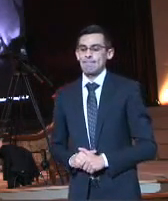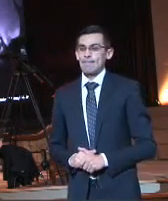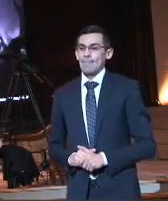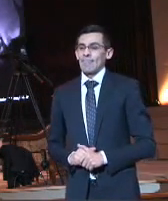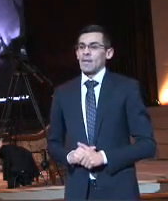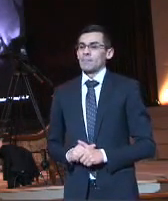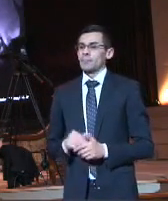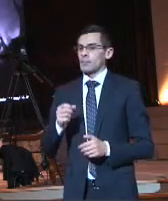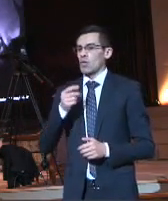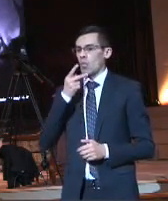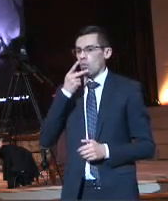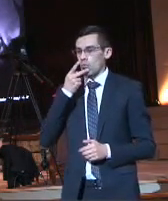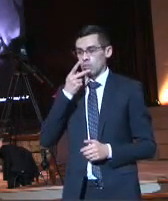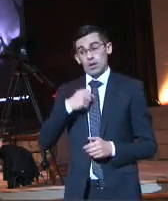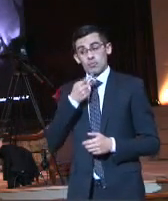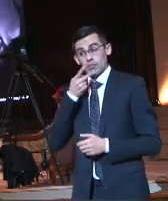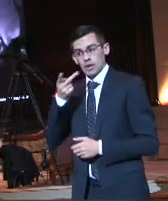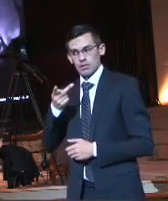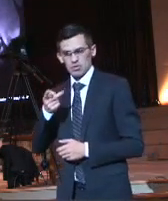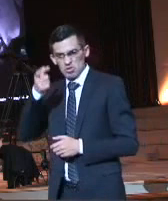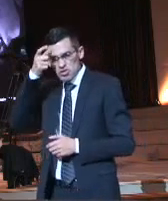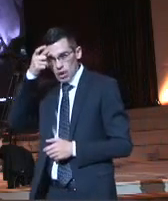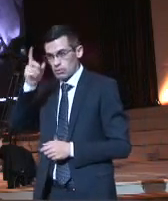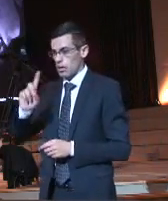Queridos, isso não foi o diabo, não.